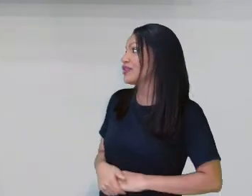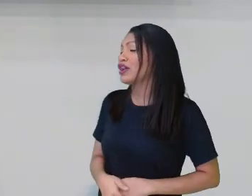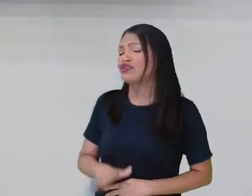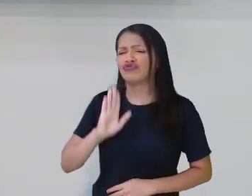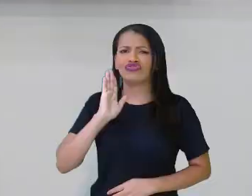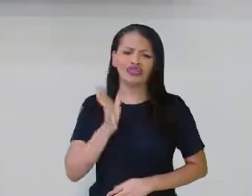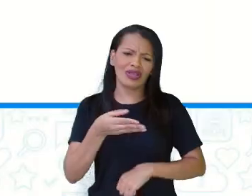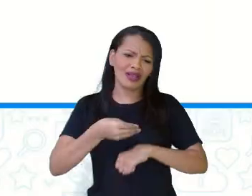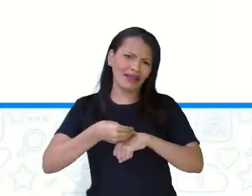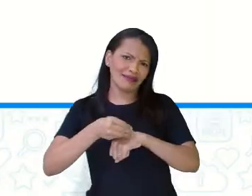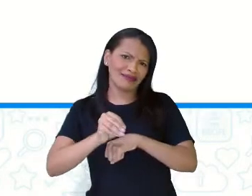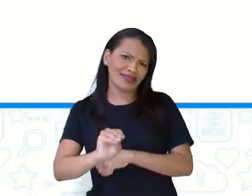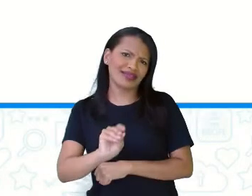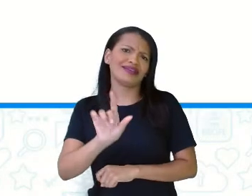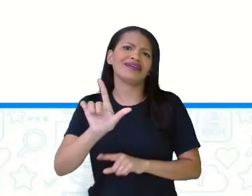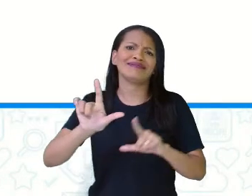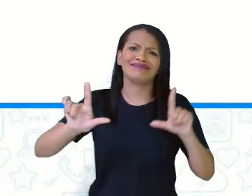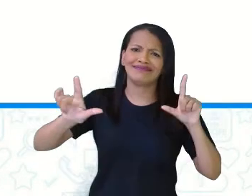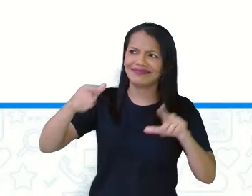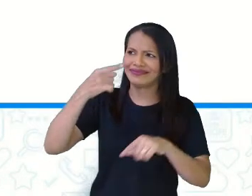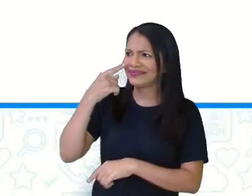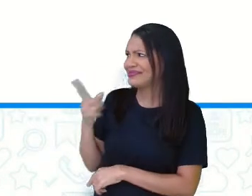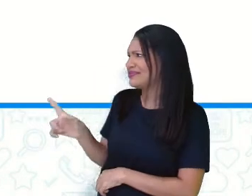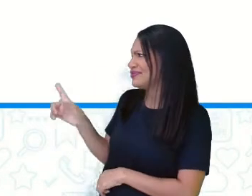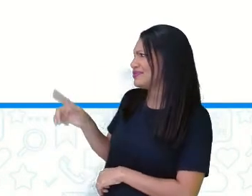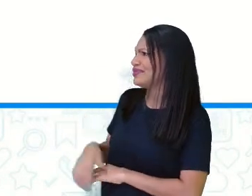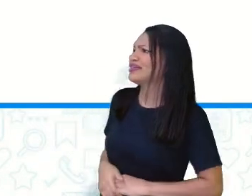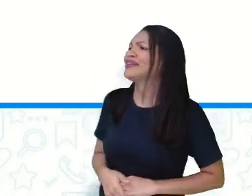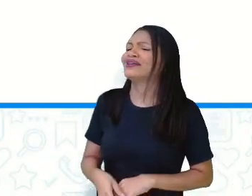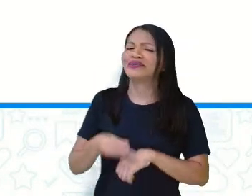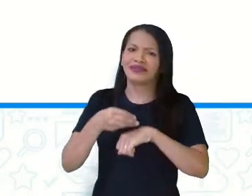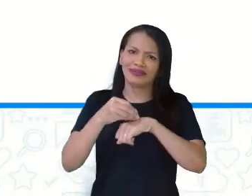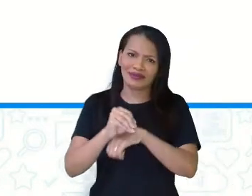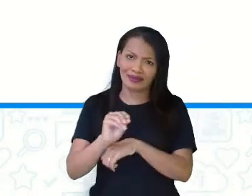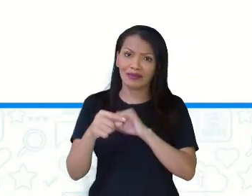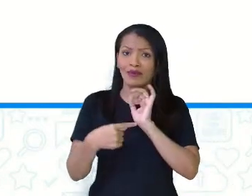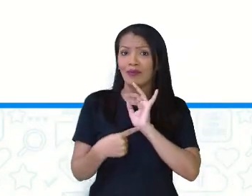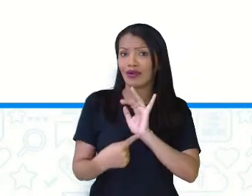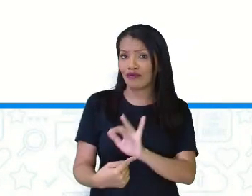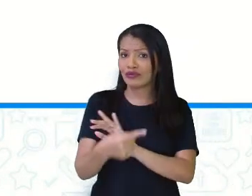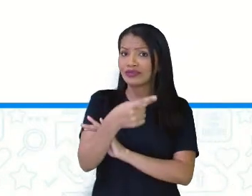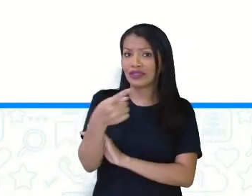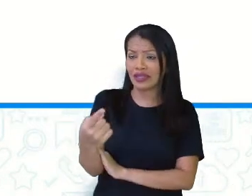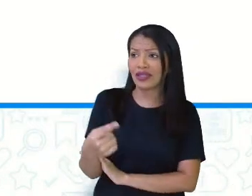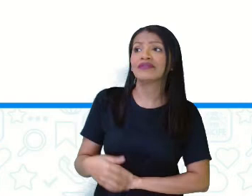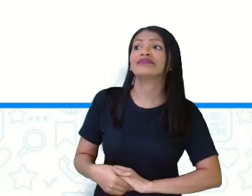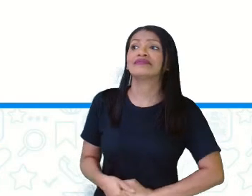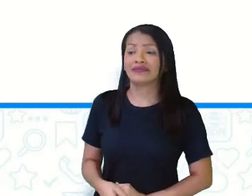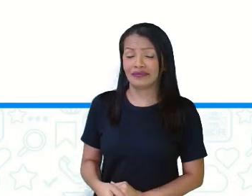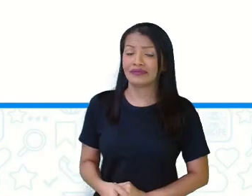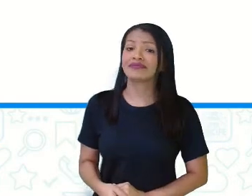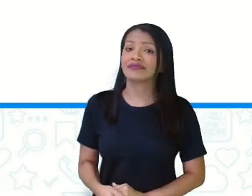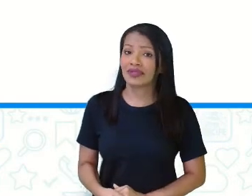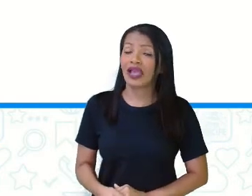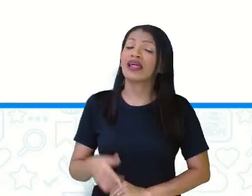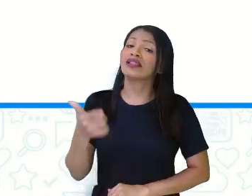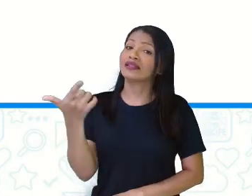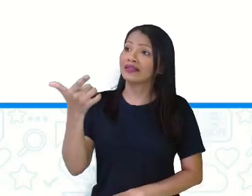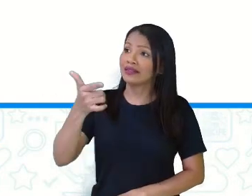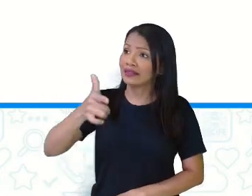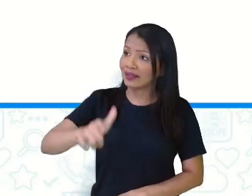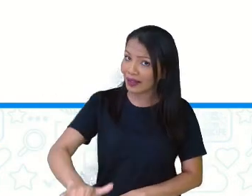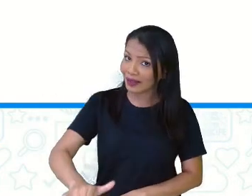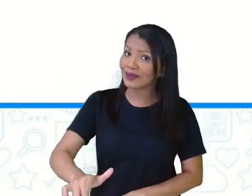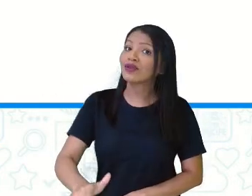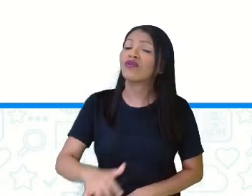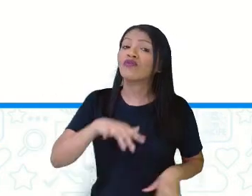dica aqui nessa tela que está aí apresentando para vocês. Eu vou falar, claro, de novo sobre